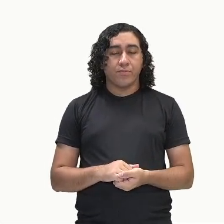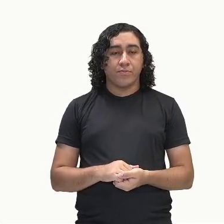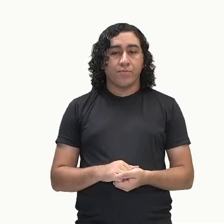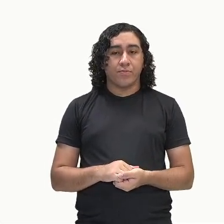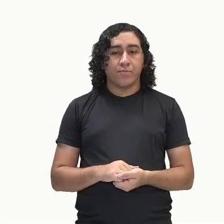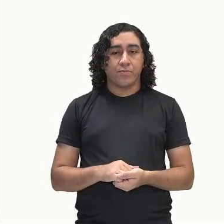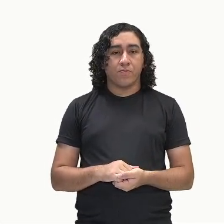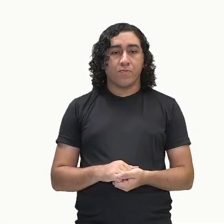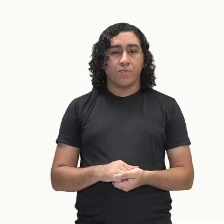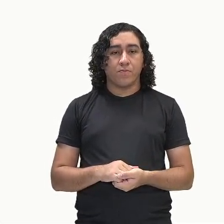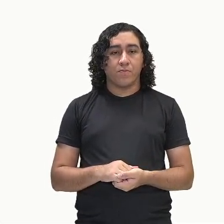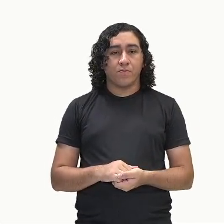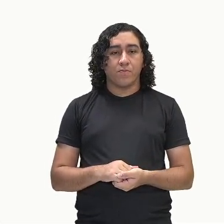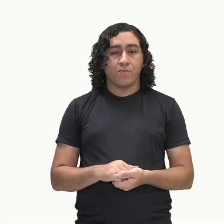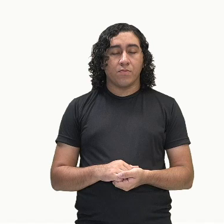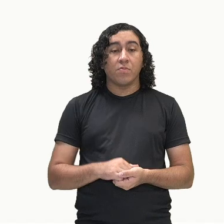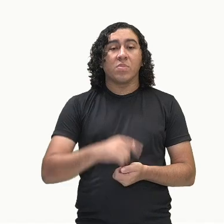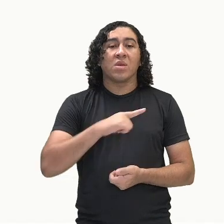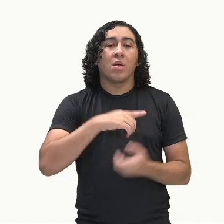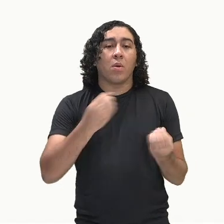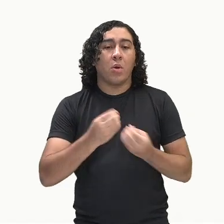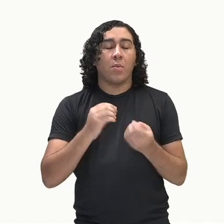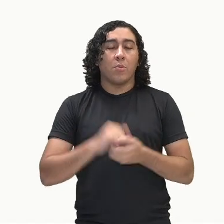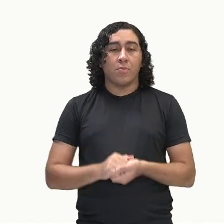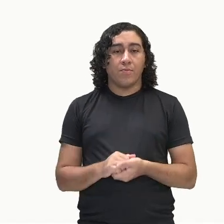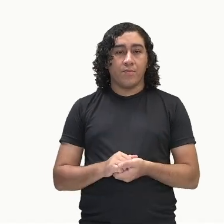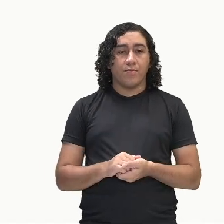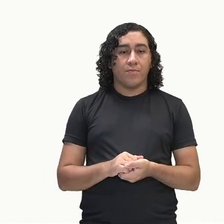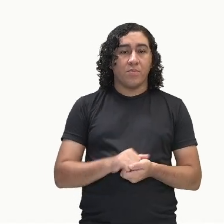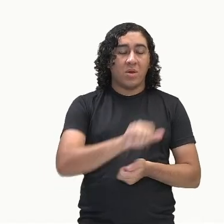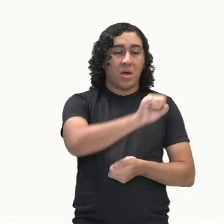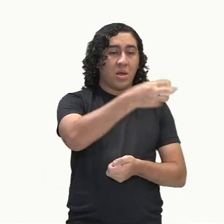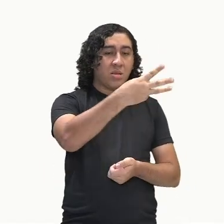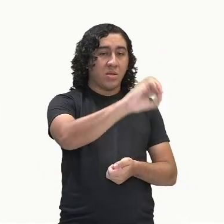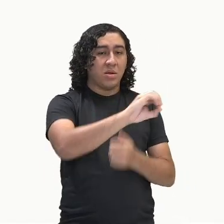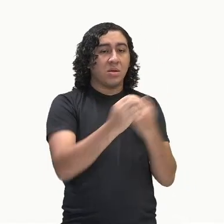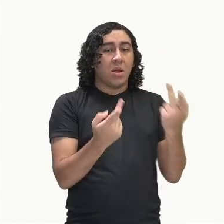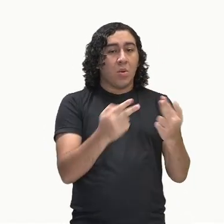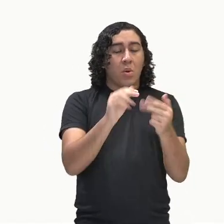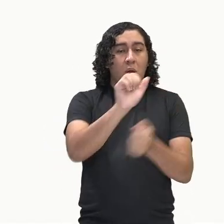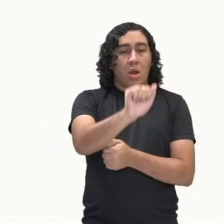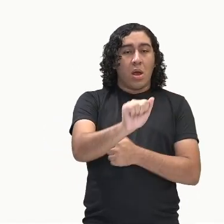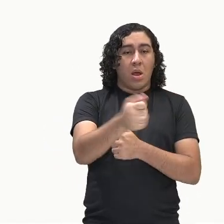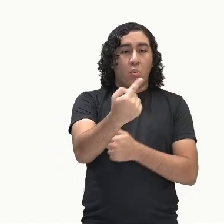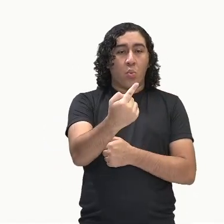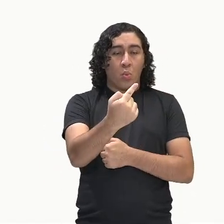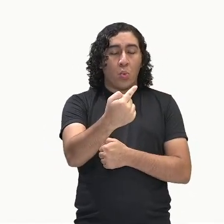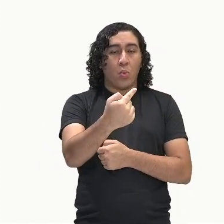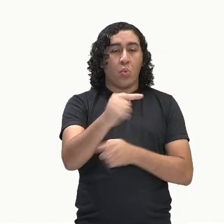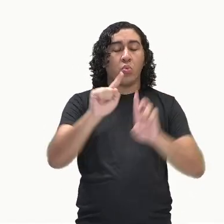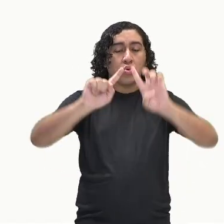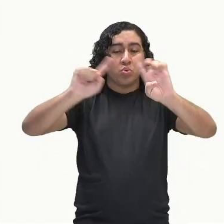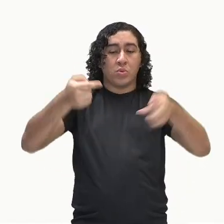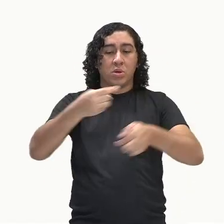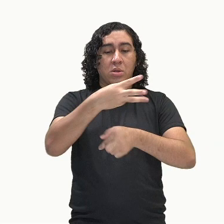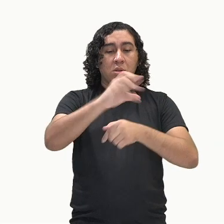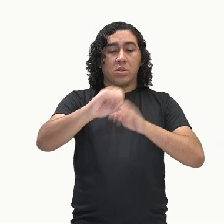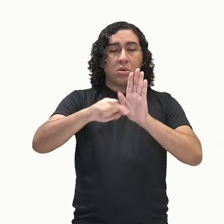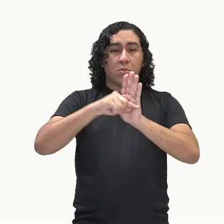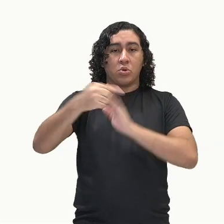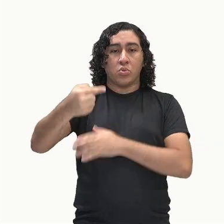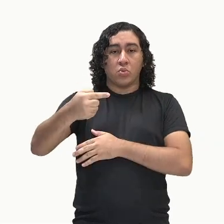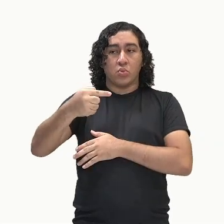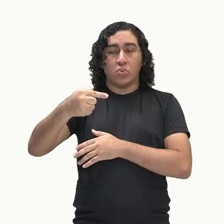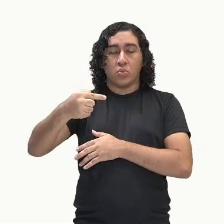geral. Então vai ficar A30 igual a 1, aí entre parênteses 30 menos 1,